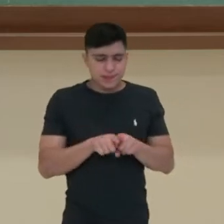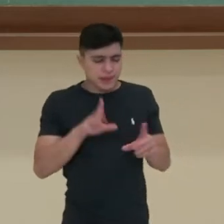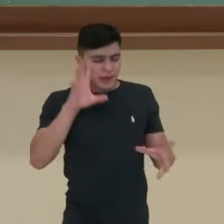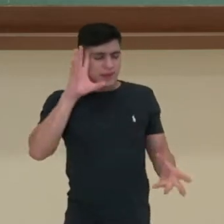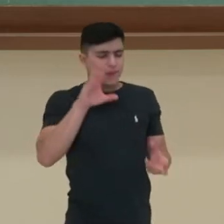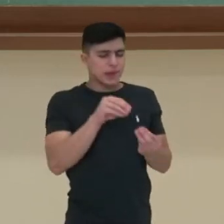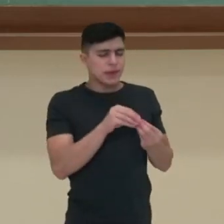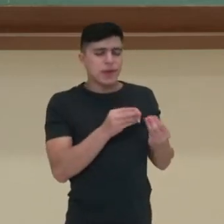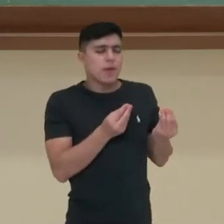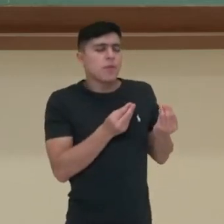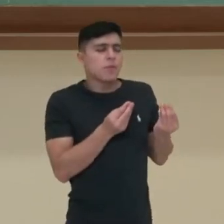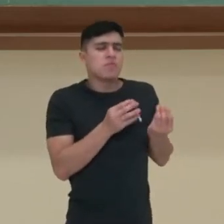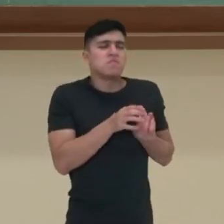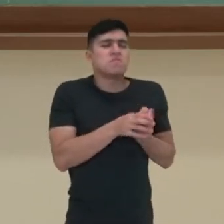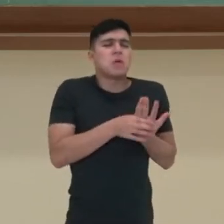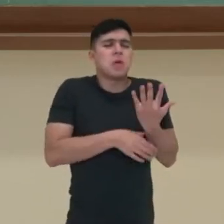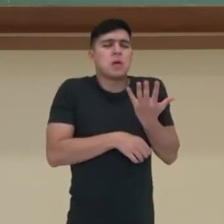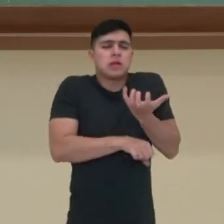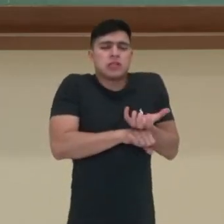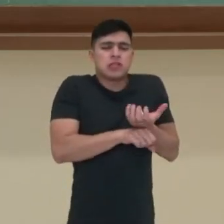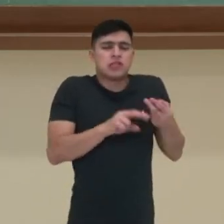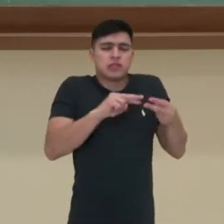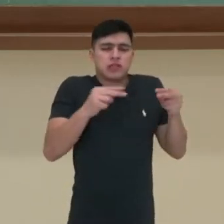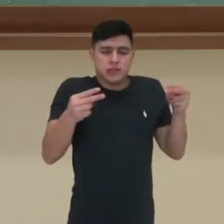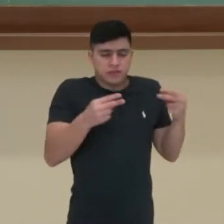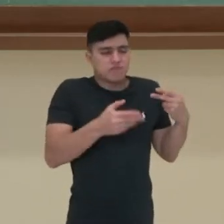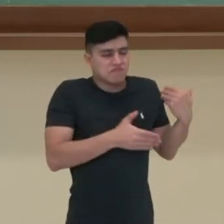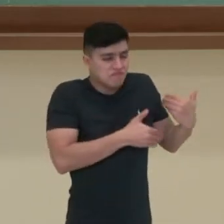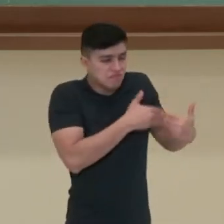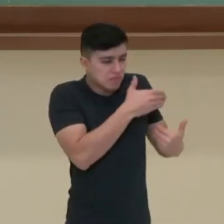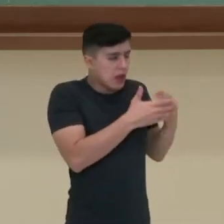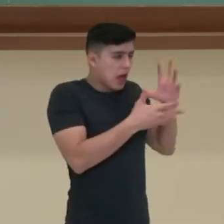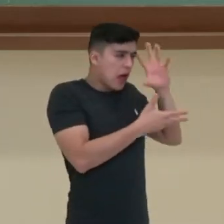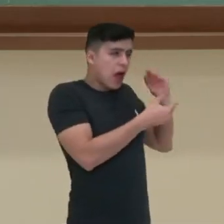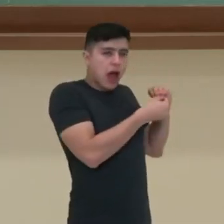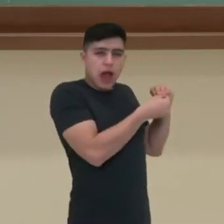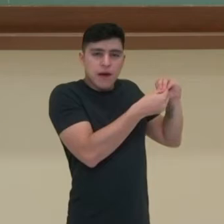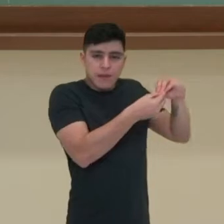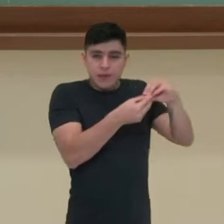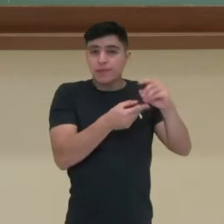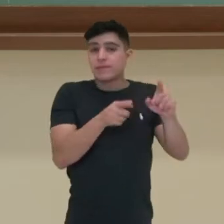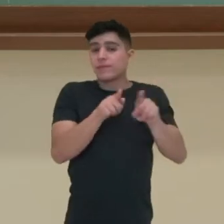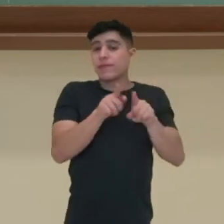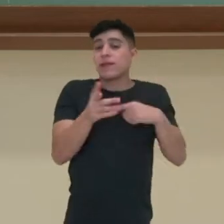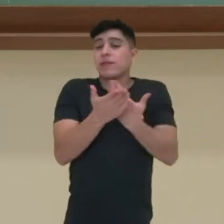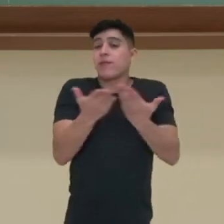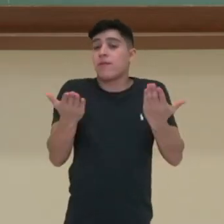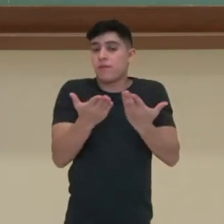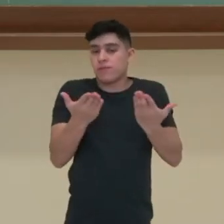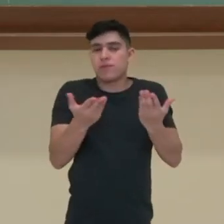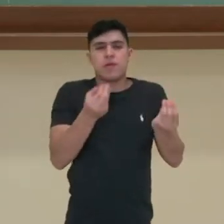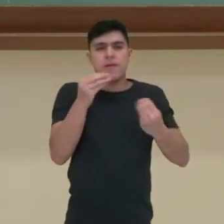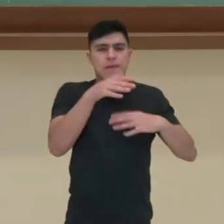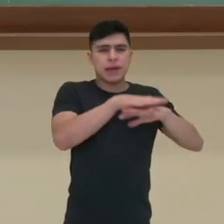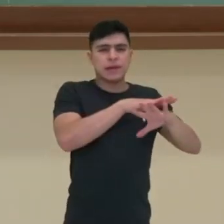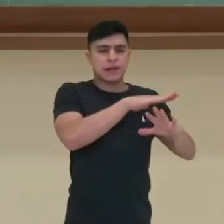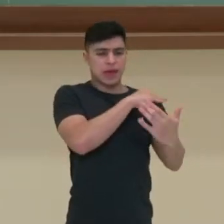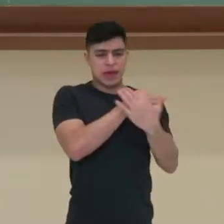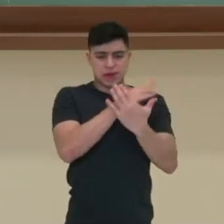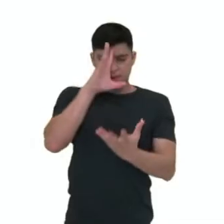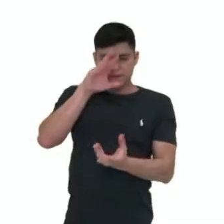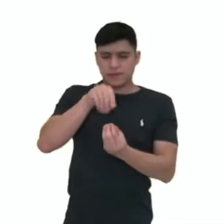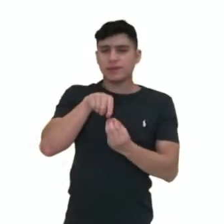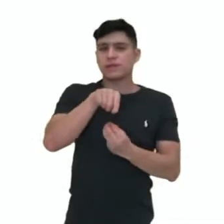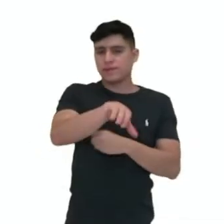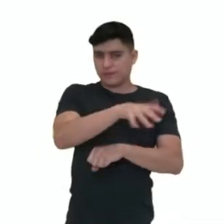criados até se chegar nas conclusões de hoje. O quanto a matemática nos ajuda nesse ponto, tá? Então nós temos aqui como